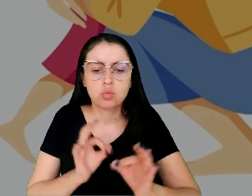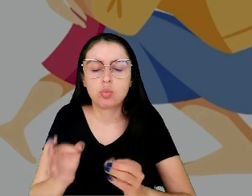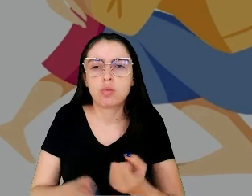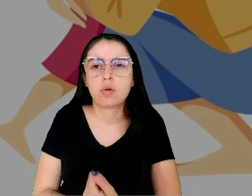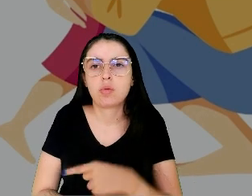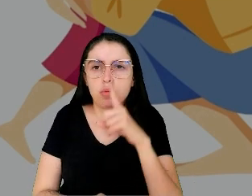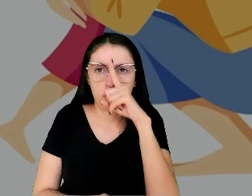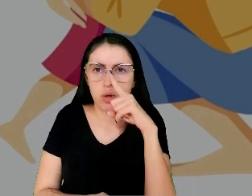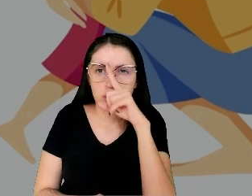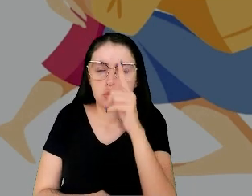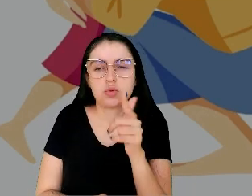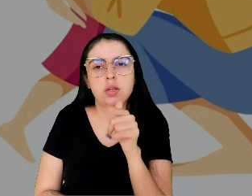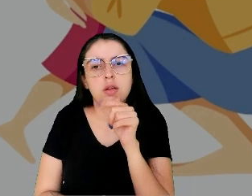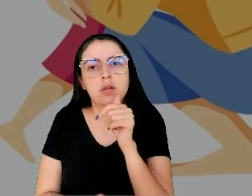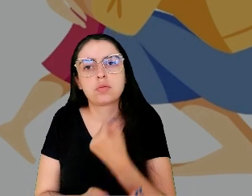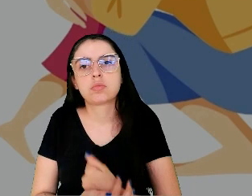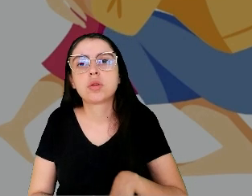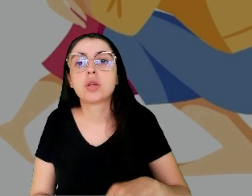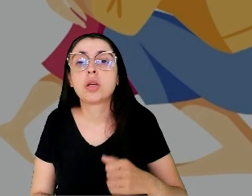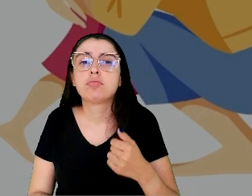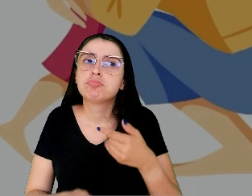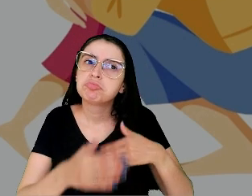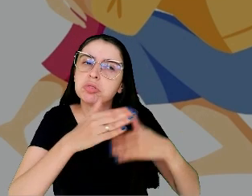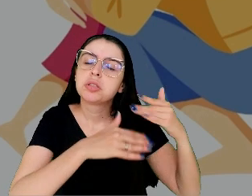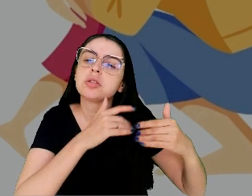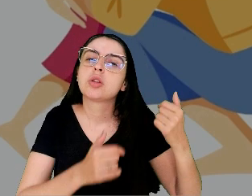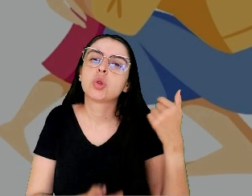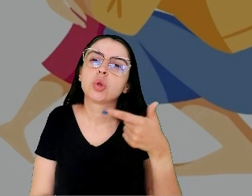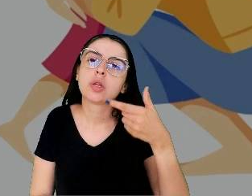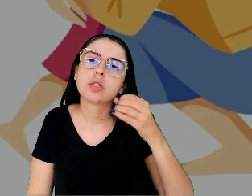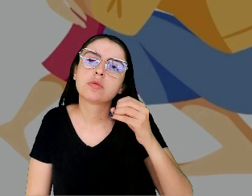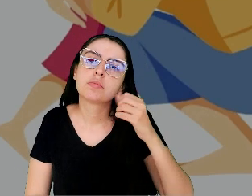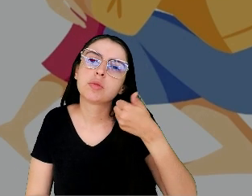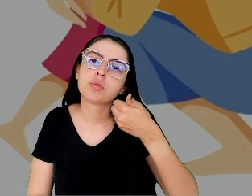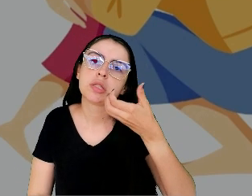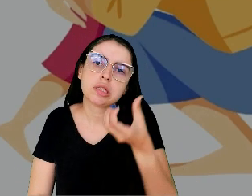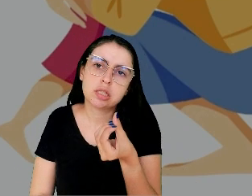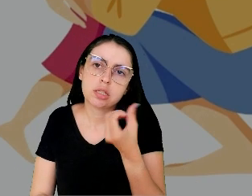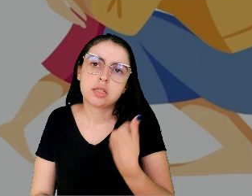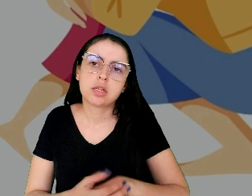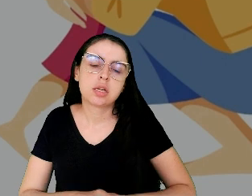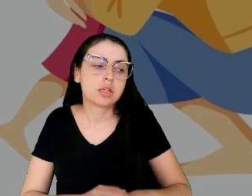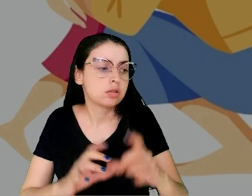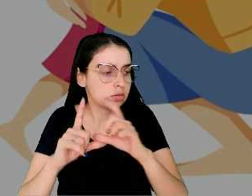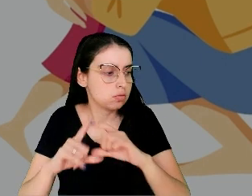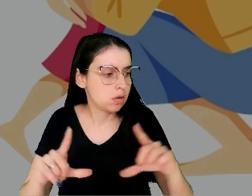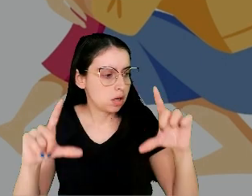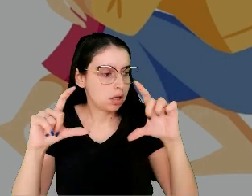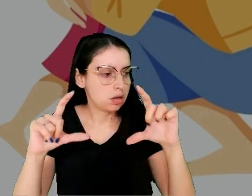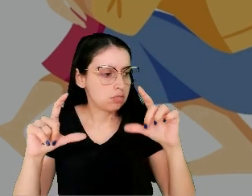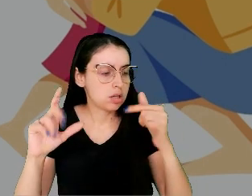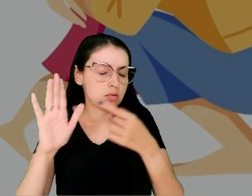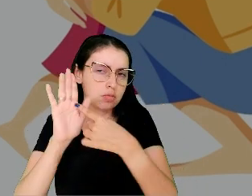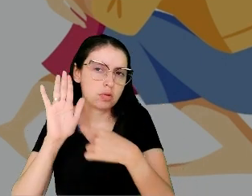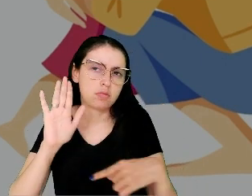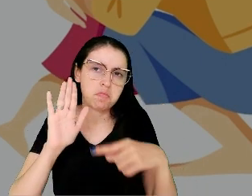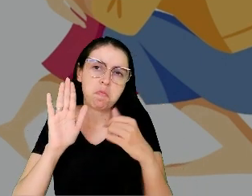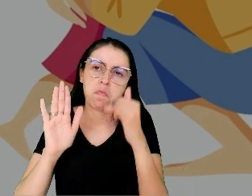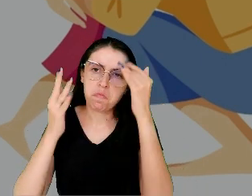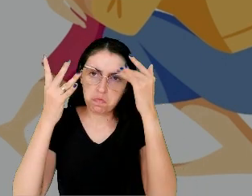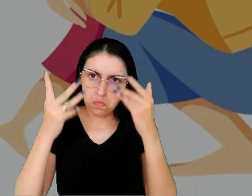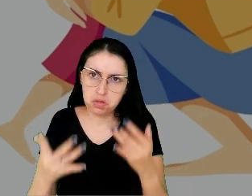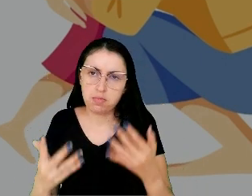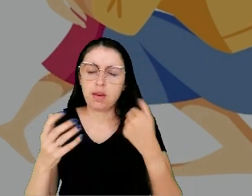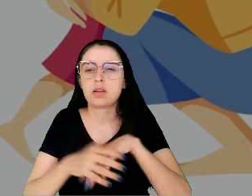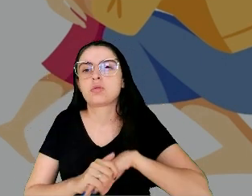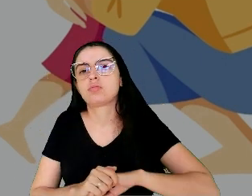sobre a água desde 2016 pela OMS. Esse quadro é muito emblemático, porque